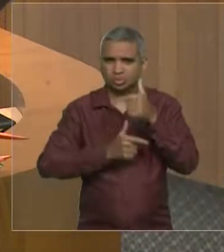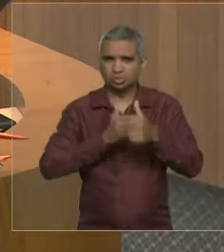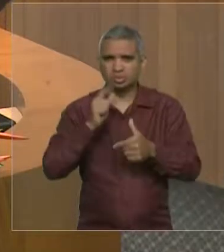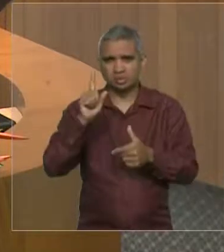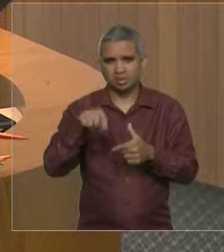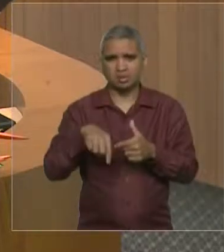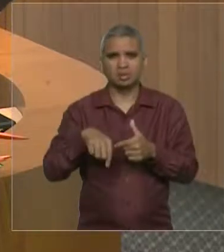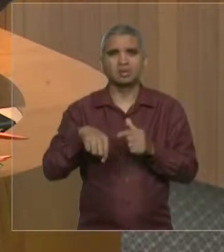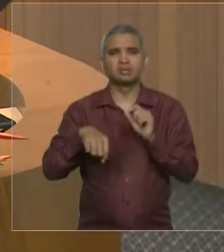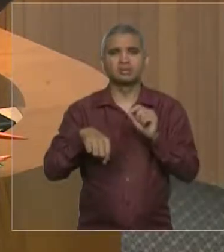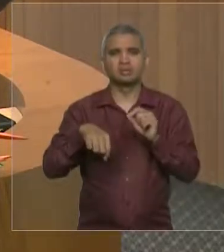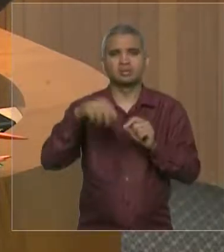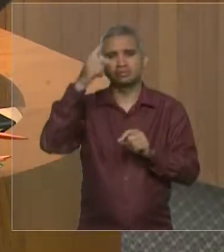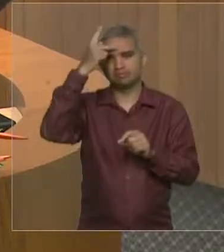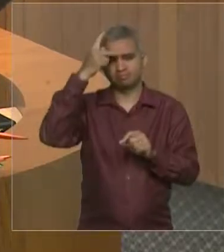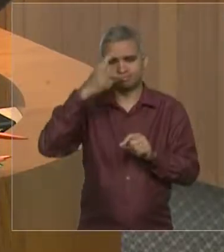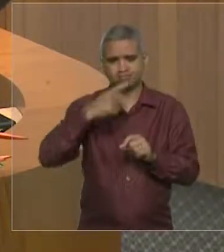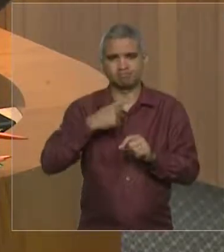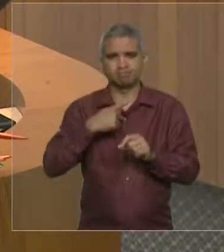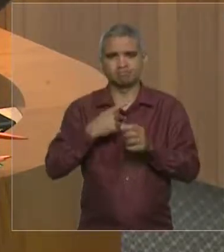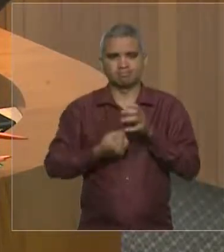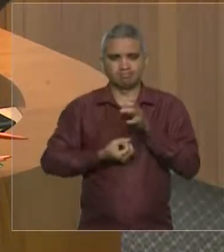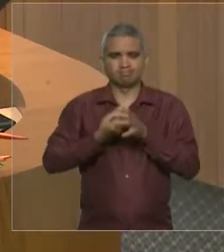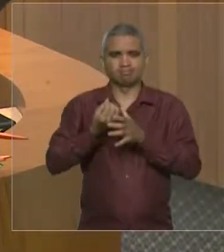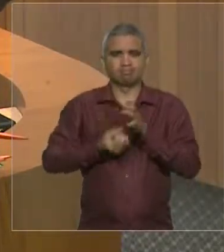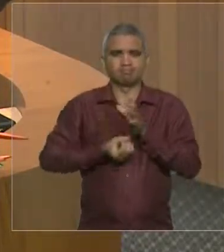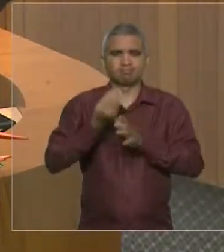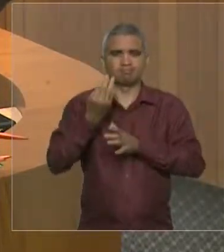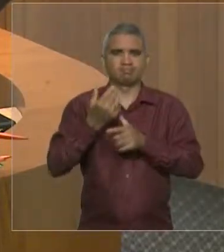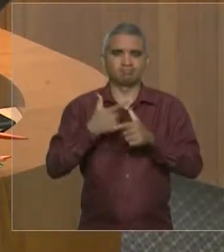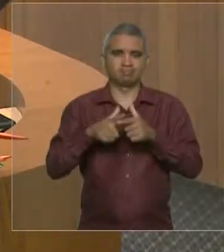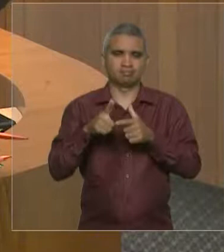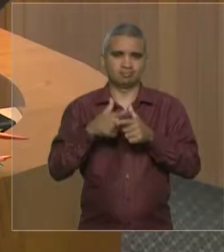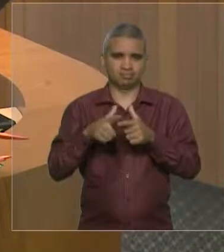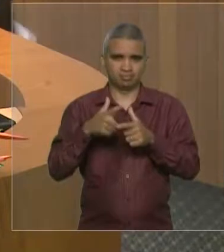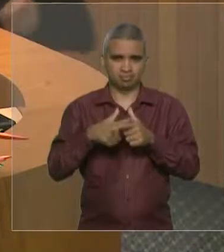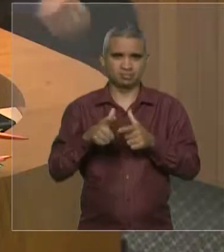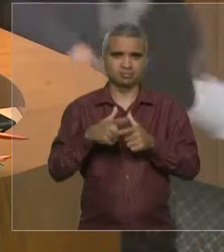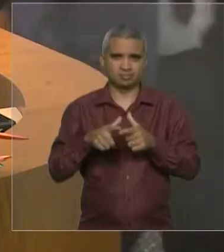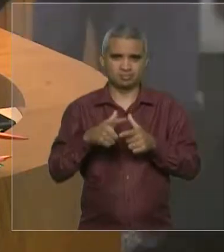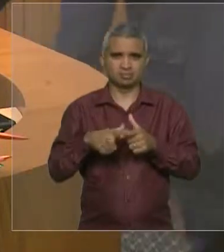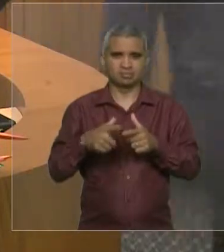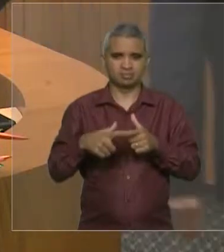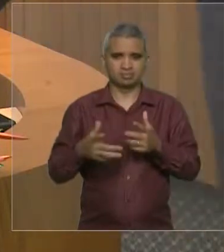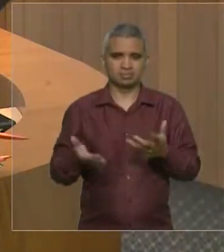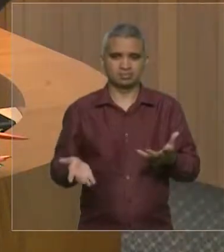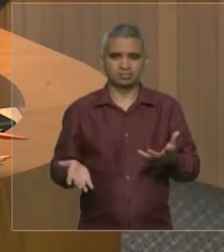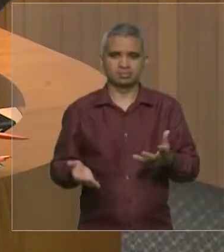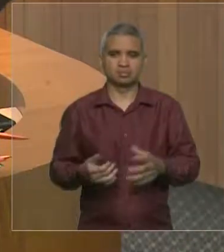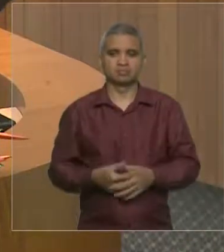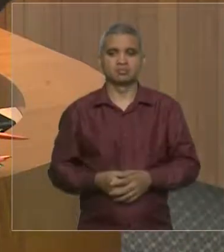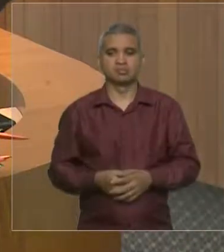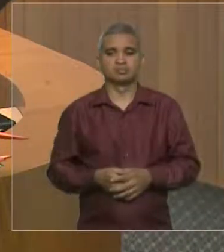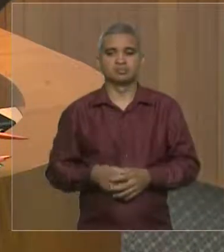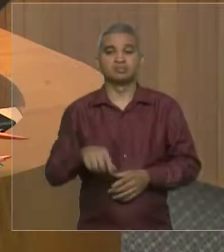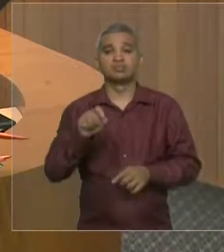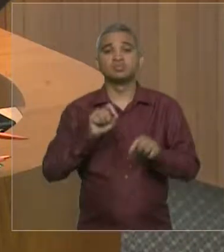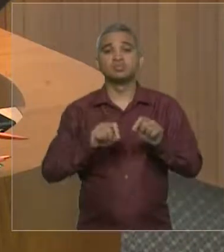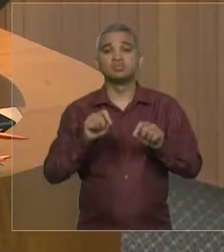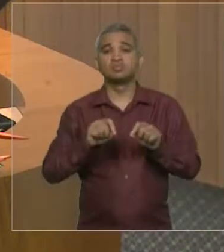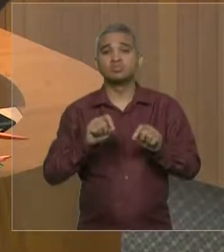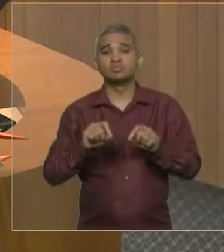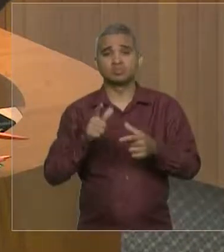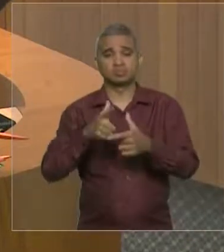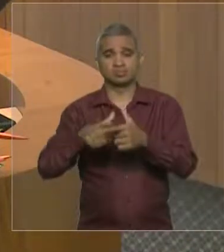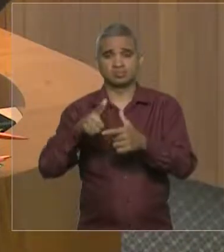próprios atores ou por agentes que não participam. Especificamente, no caso desse problema